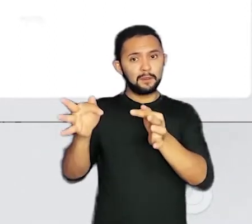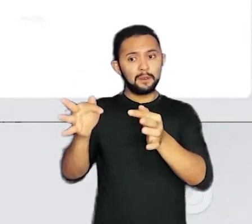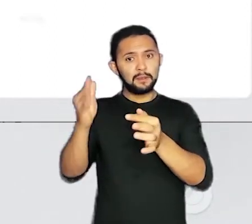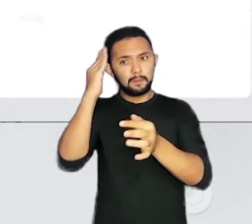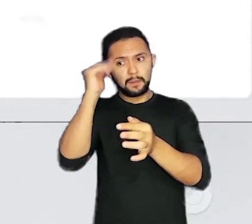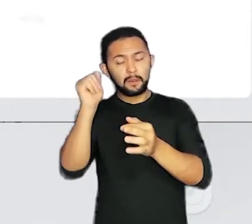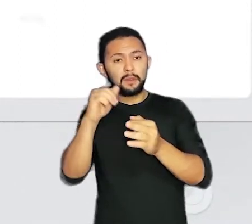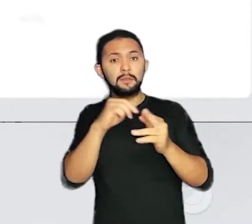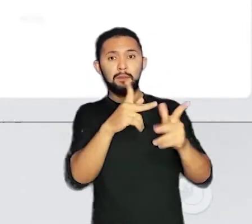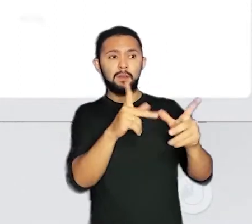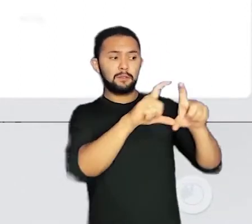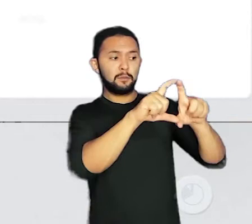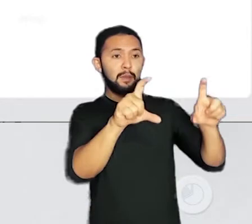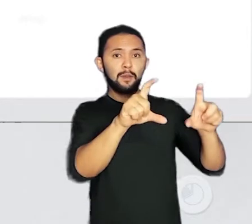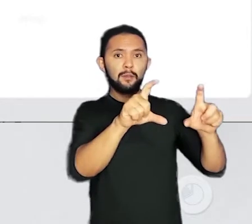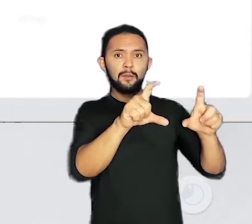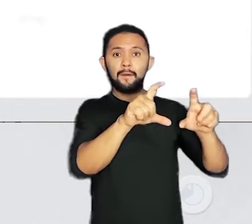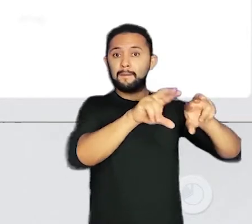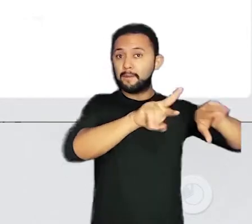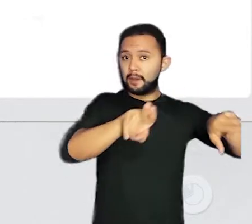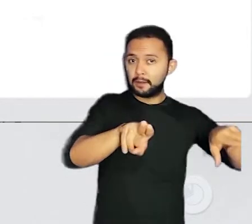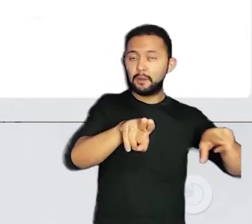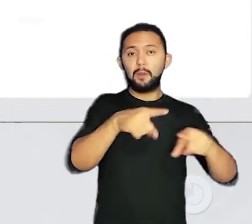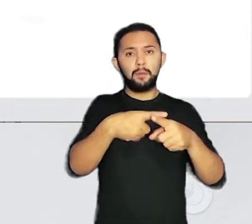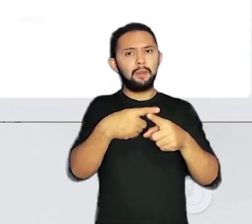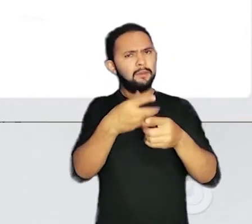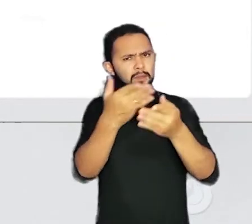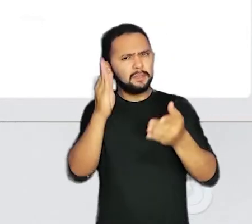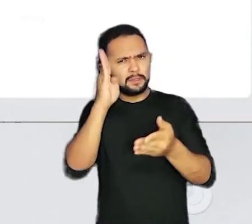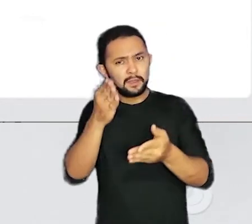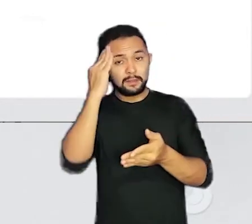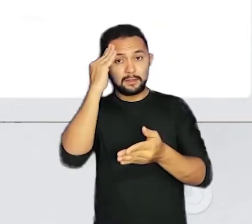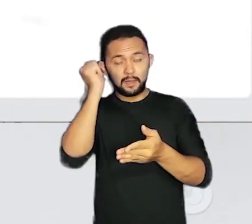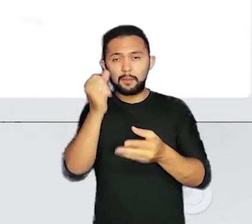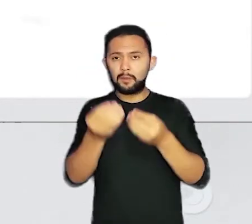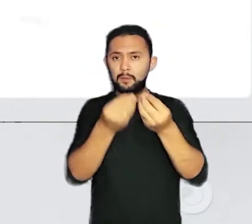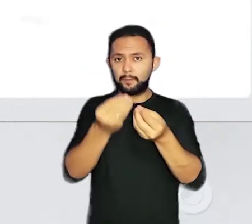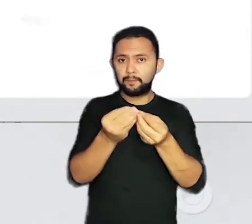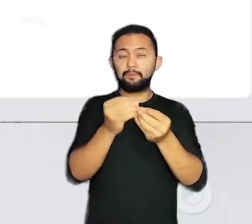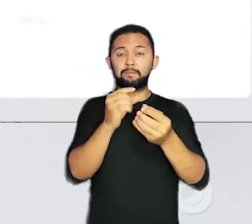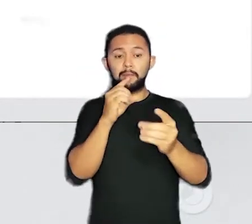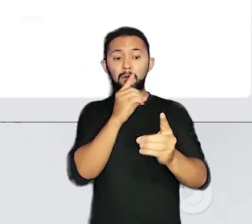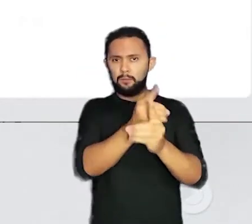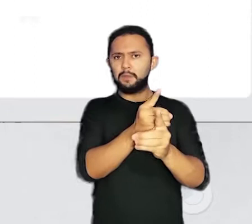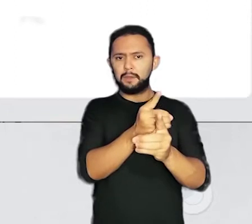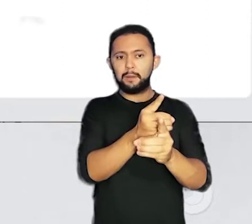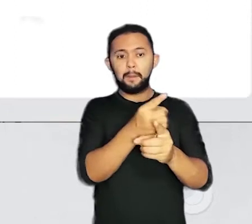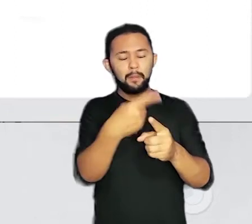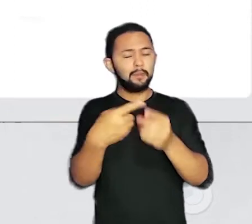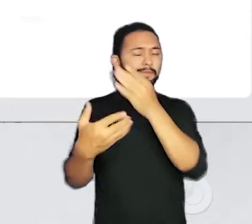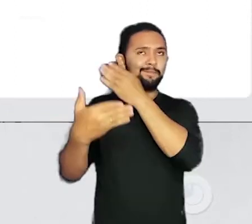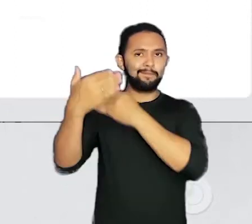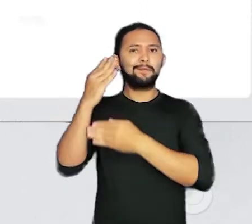composto, tá bom? Isso você já sabe fazer muito bem, porque desde as primeiras aulas a gente vem falando sobre período simples e composto.